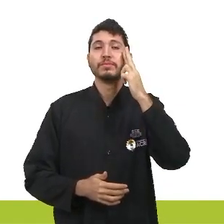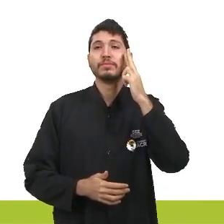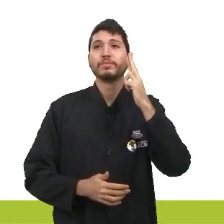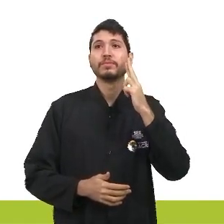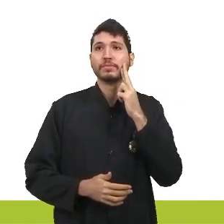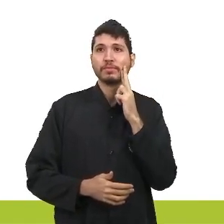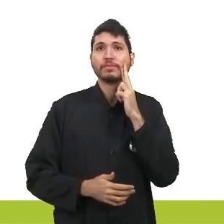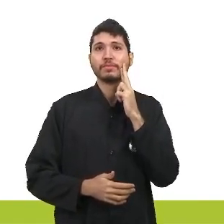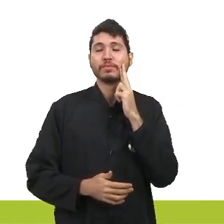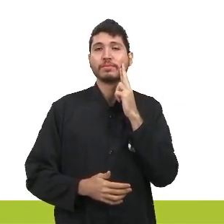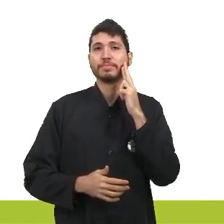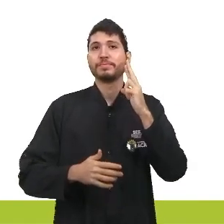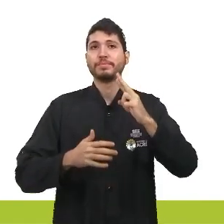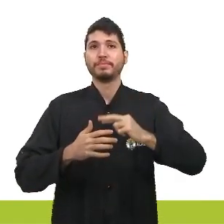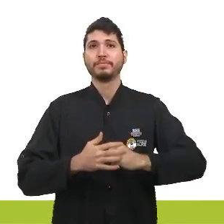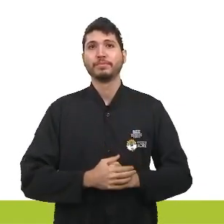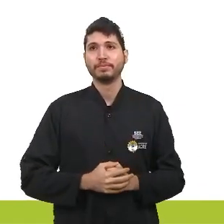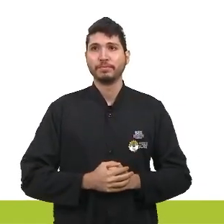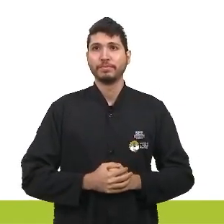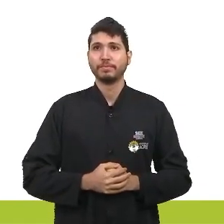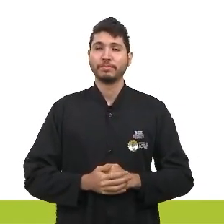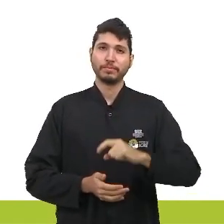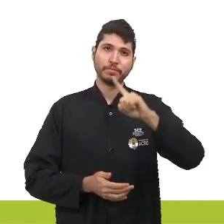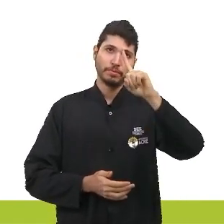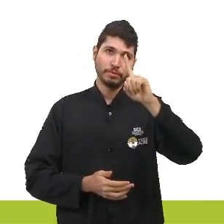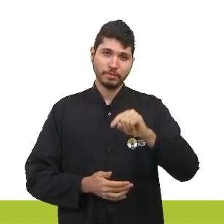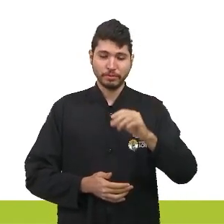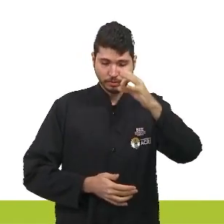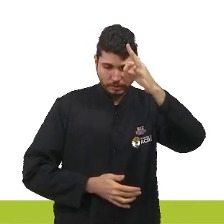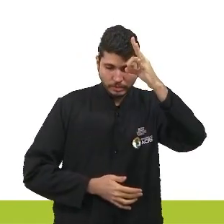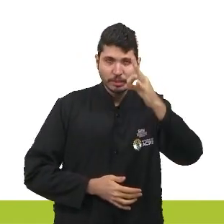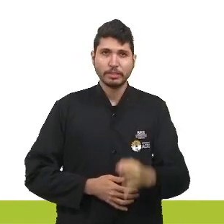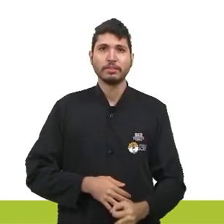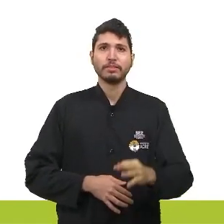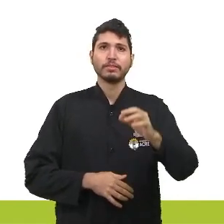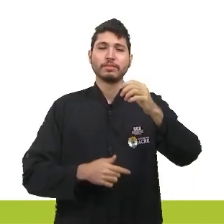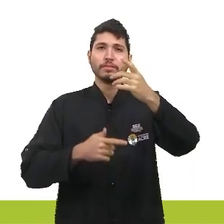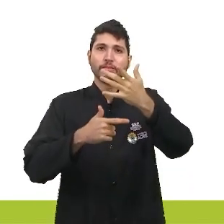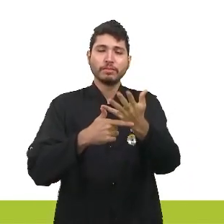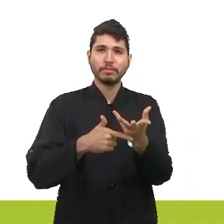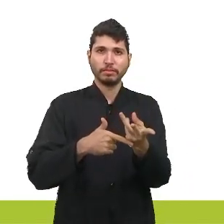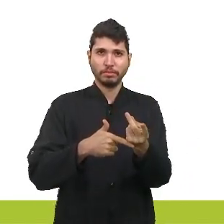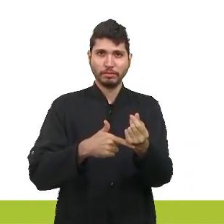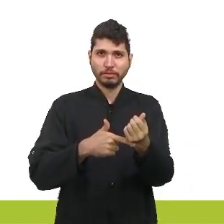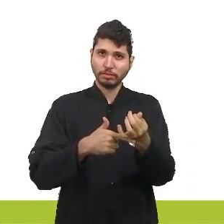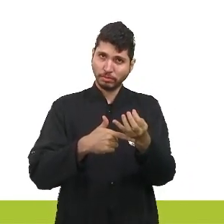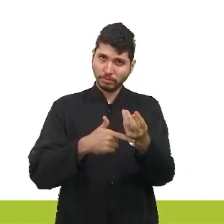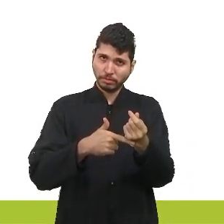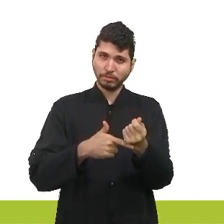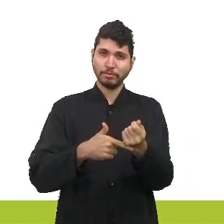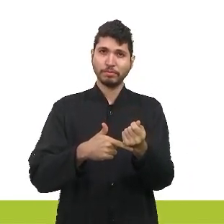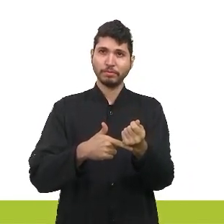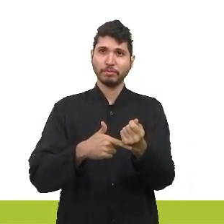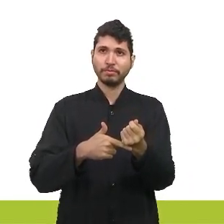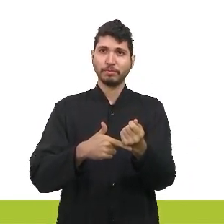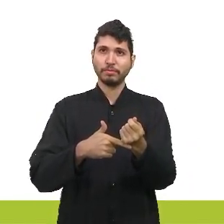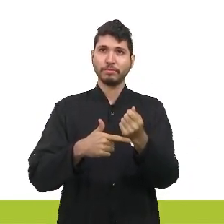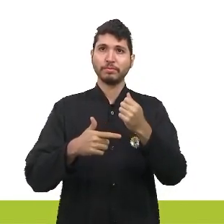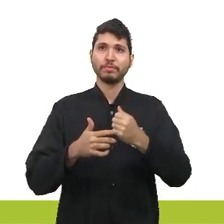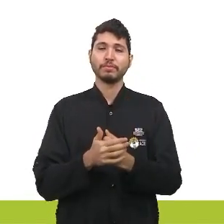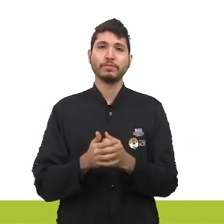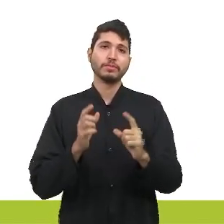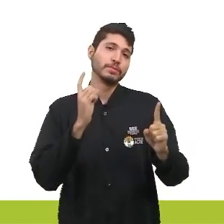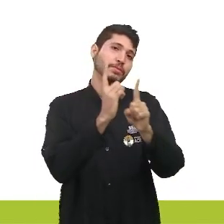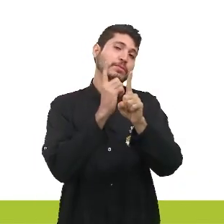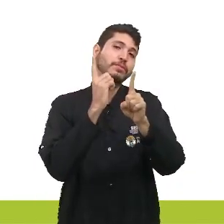na certeza de que é um algebrista. Eu vou olhar todos os algebristas e ver quantos desses são rondonienses.